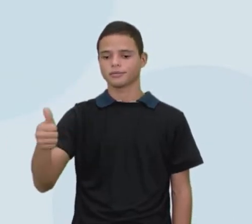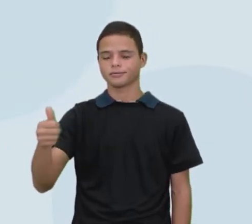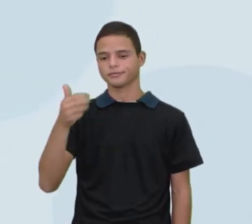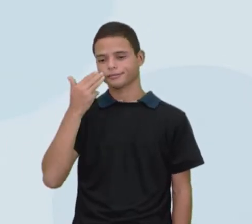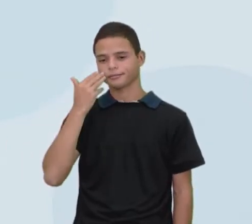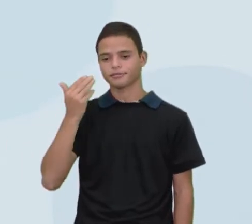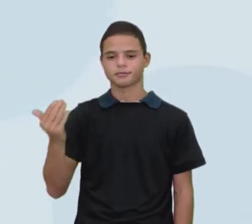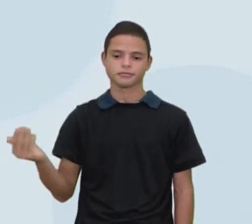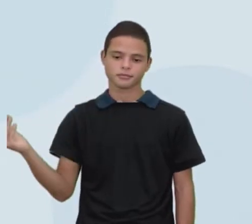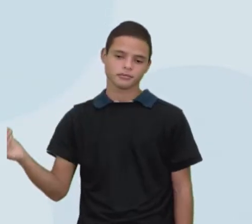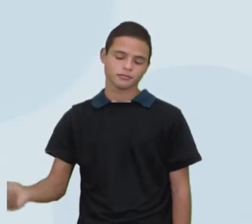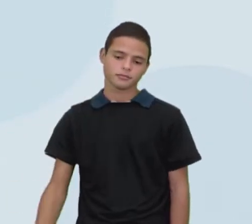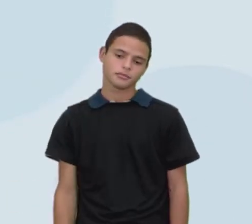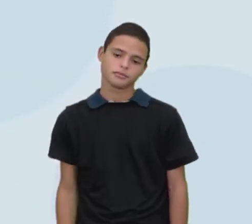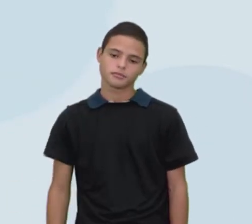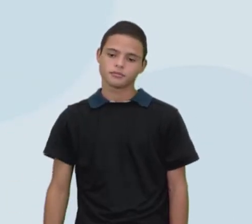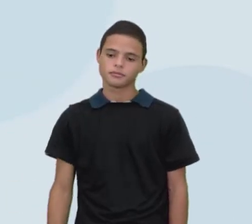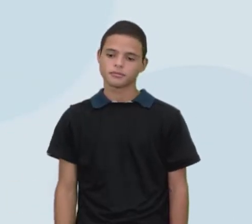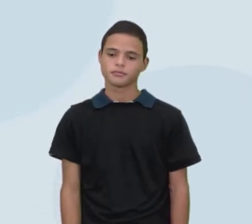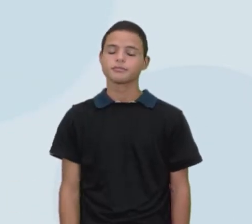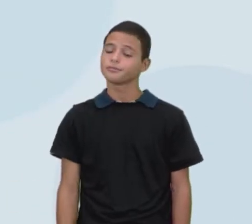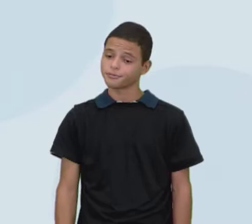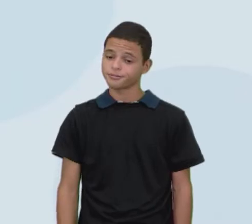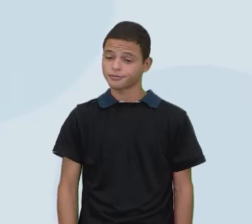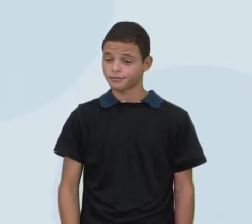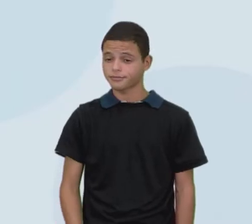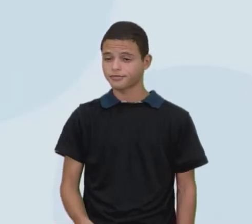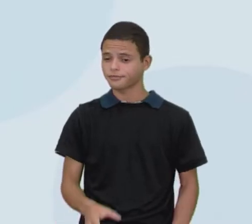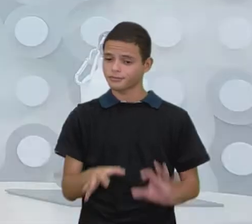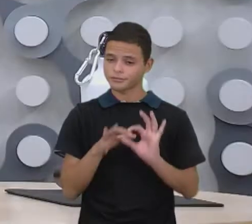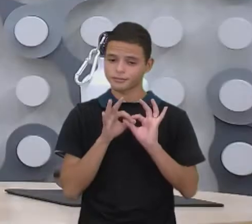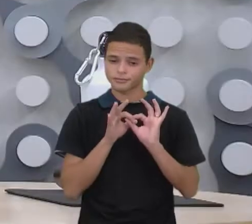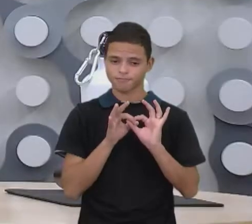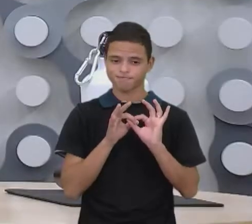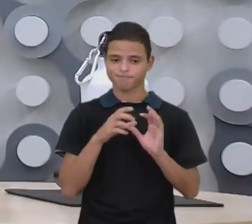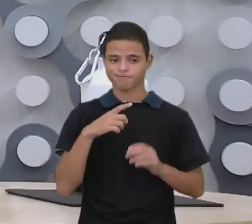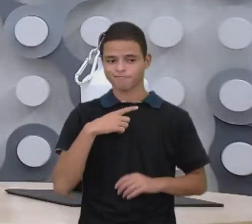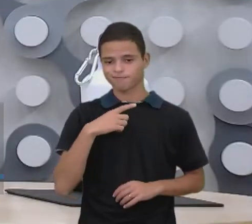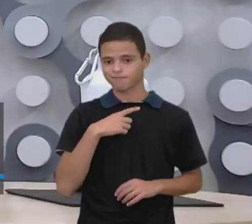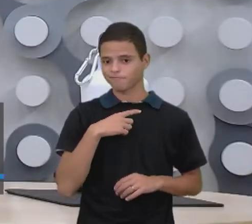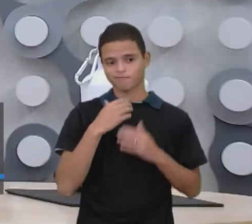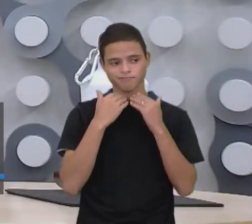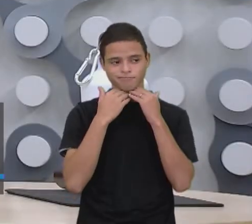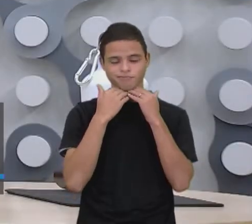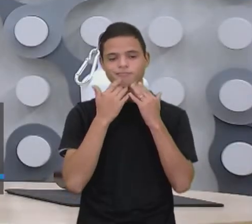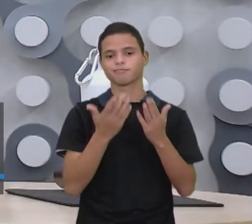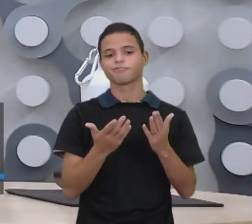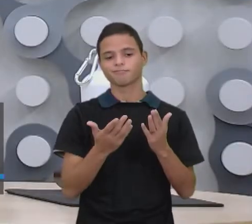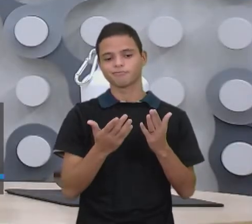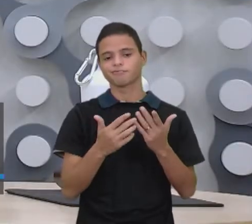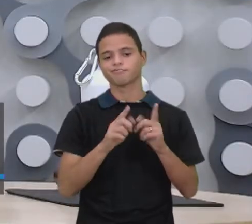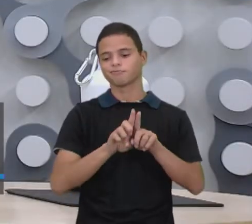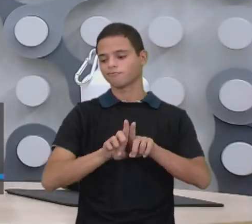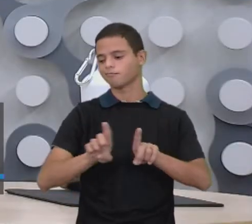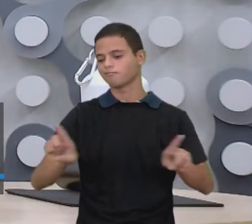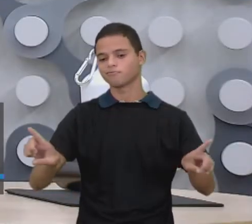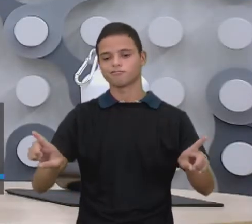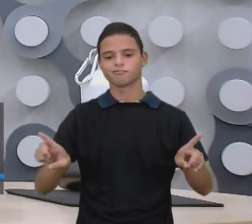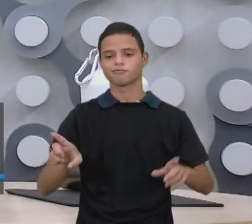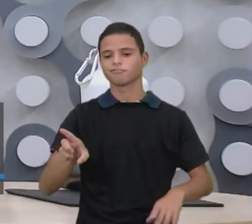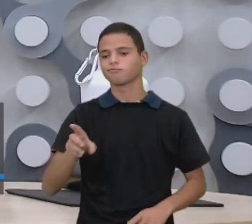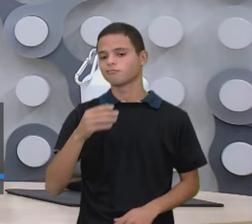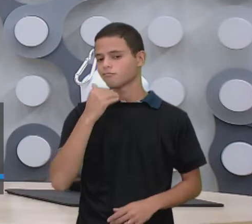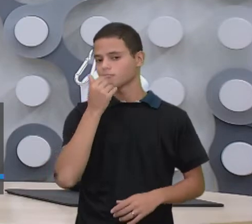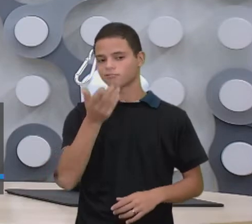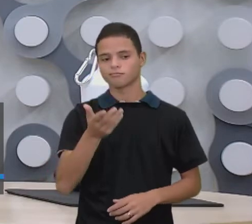MIF-MAT-11, tá? Que como uma está muito ligada com a outra, não tem como separar, não posso falar, hoje eu vou trabalhar só